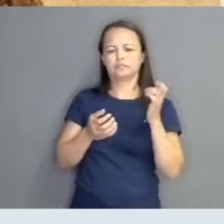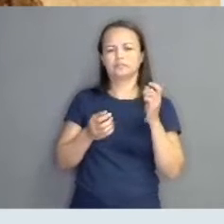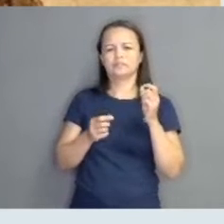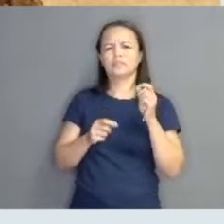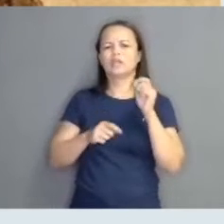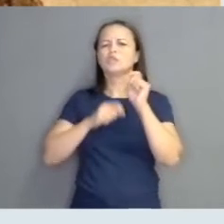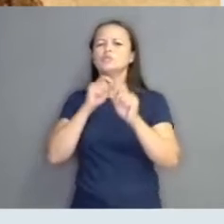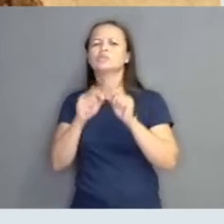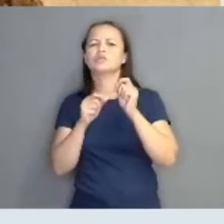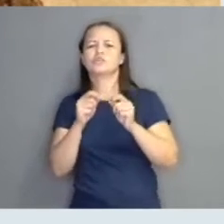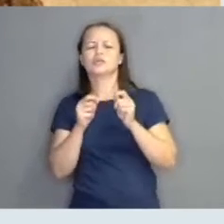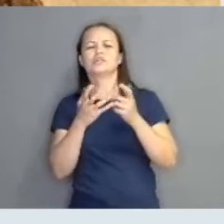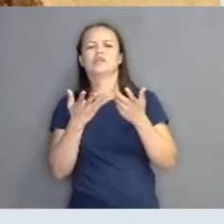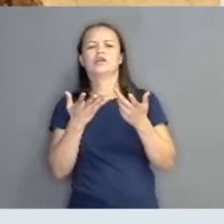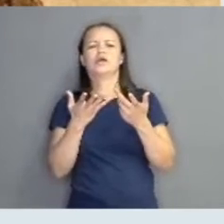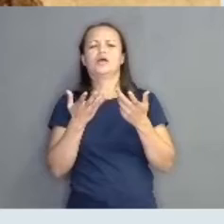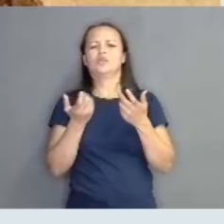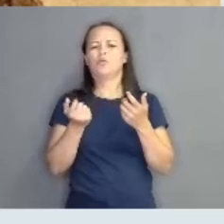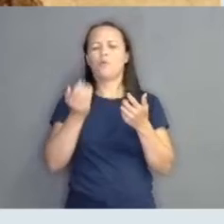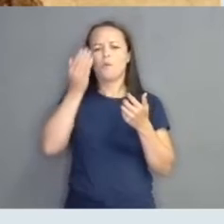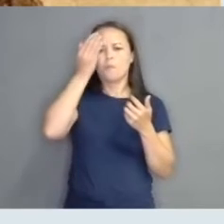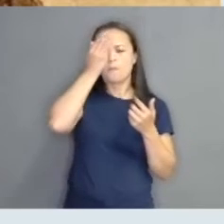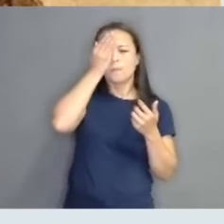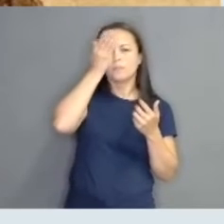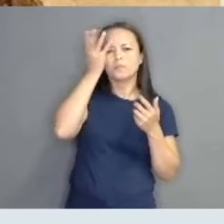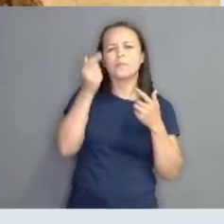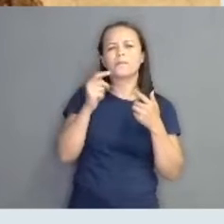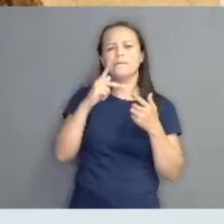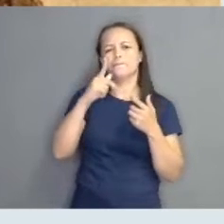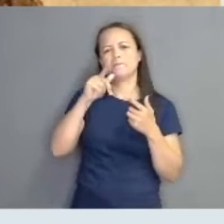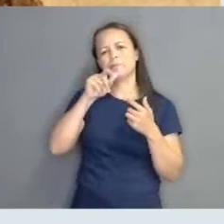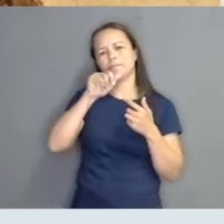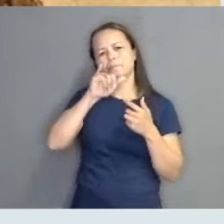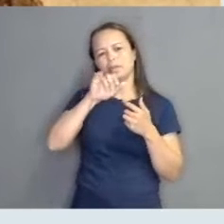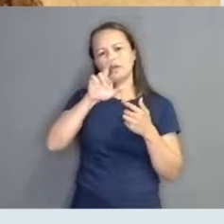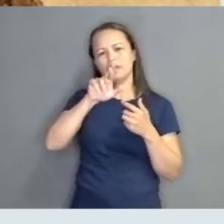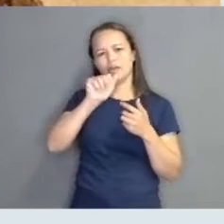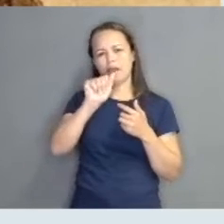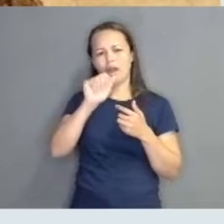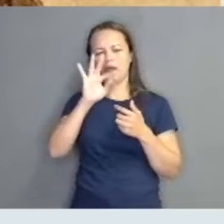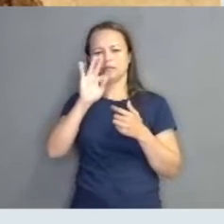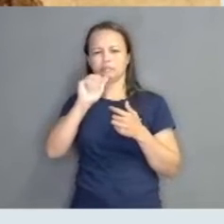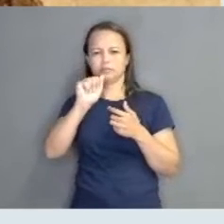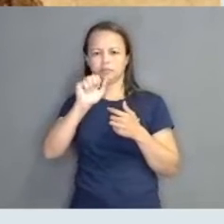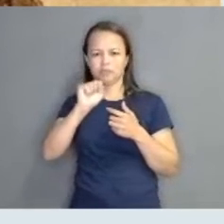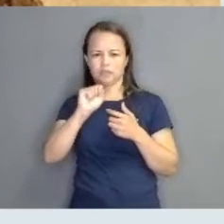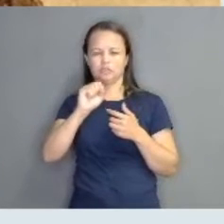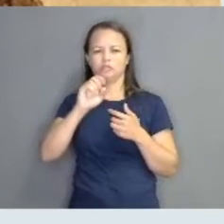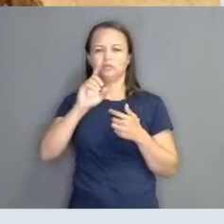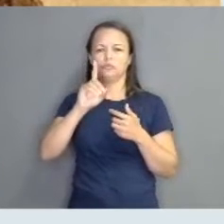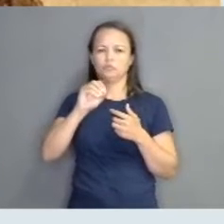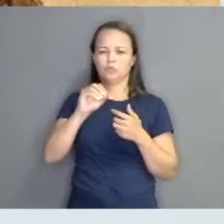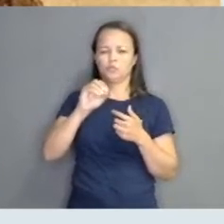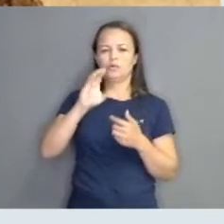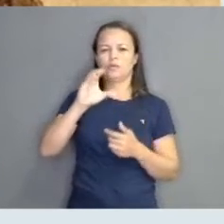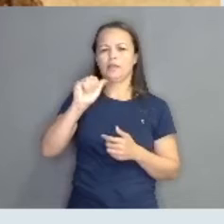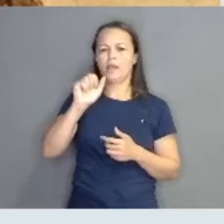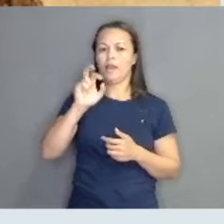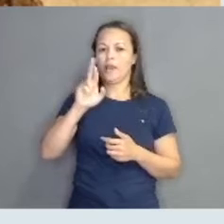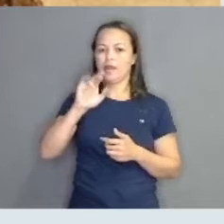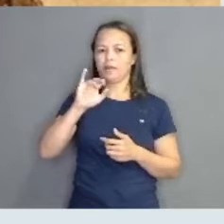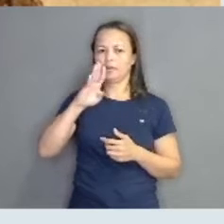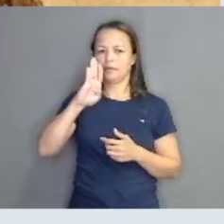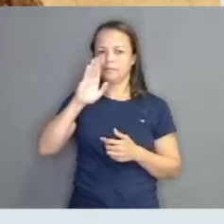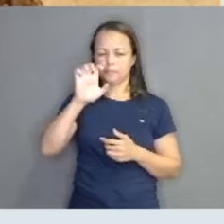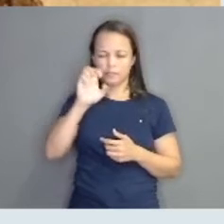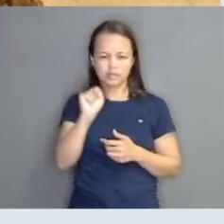Sparrow, Piratas do Caribe? Então era muito comum eles enterrarem. Mas por que eles faziam isso,